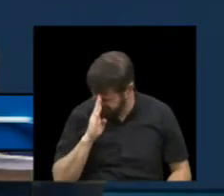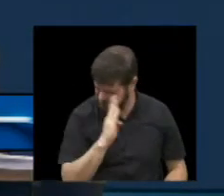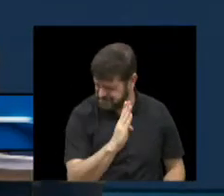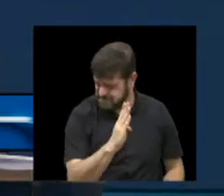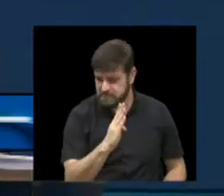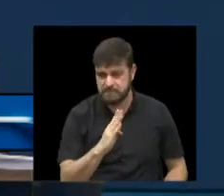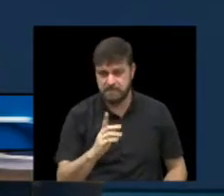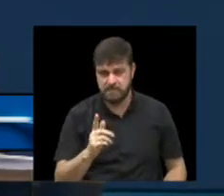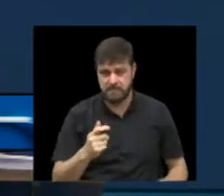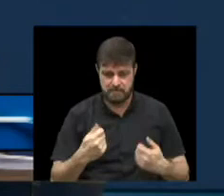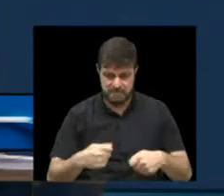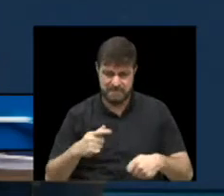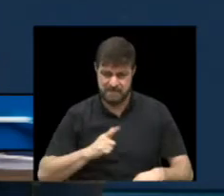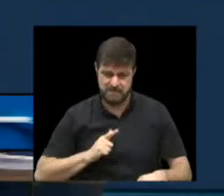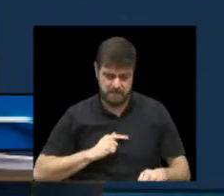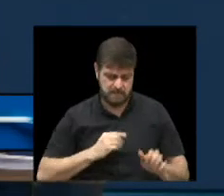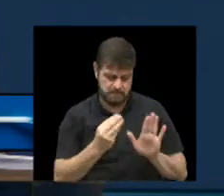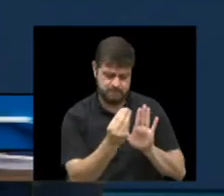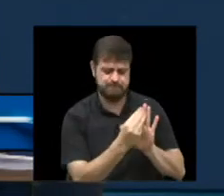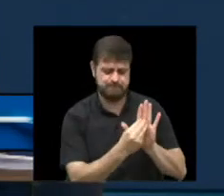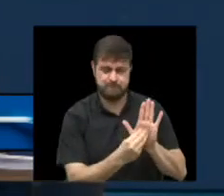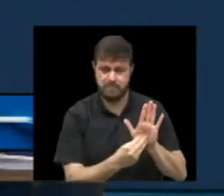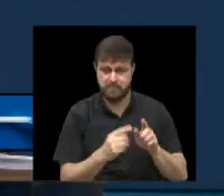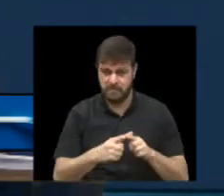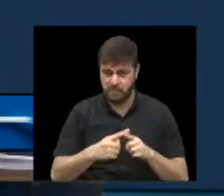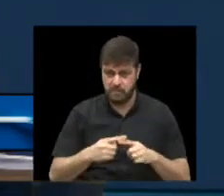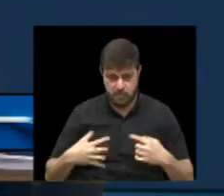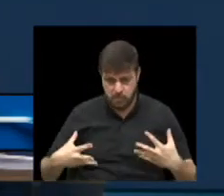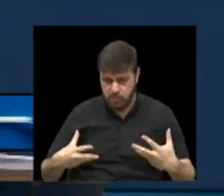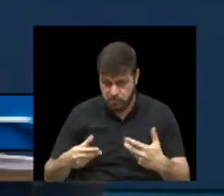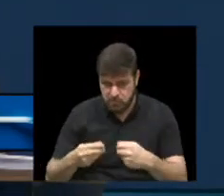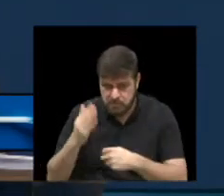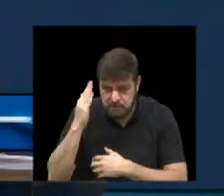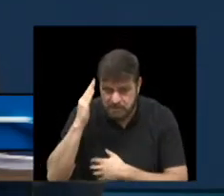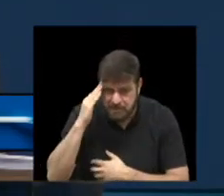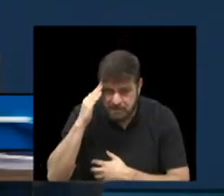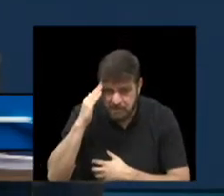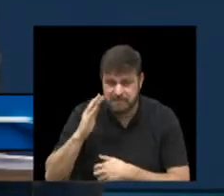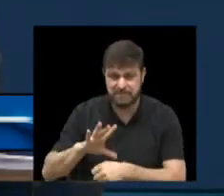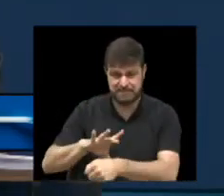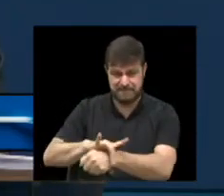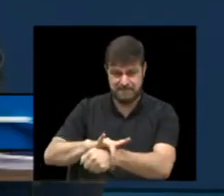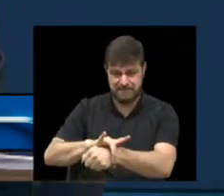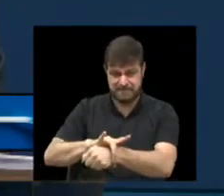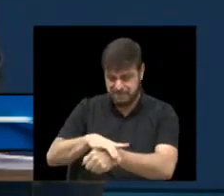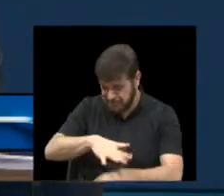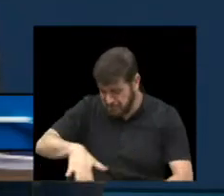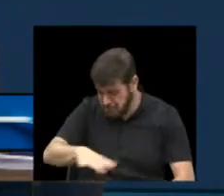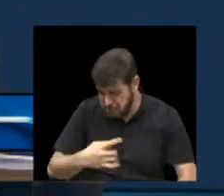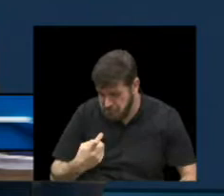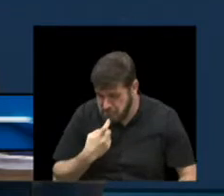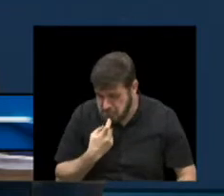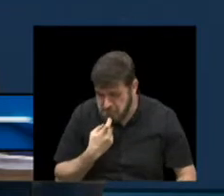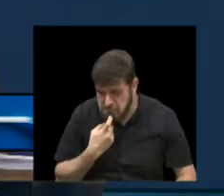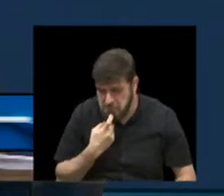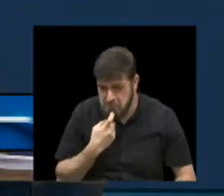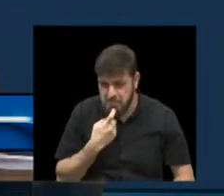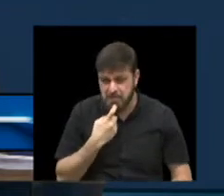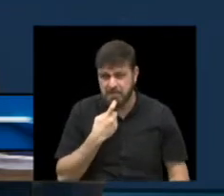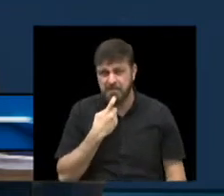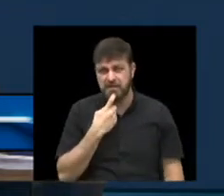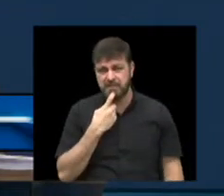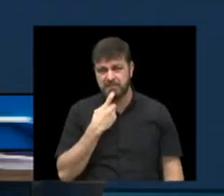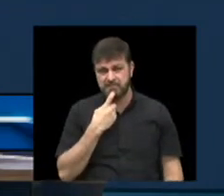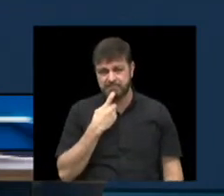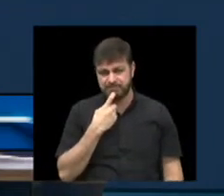incluída a segurança pública, porque, como todos sabem, a segurança no nosso município